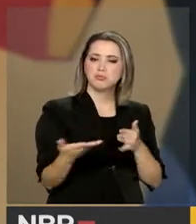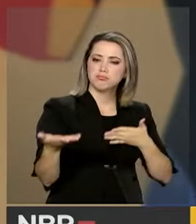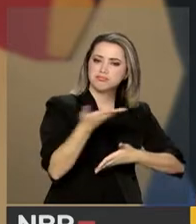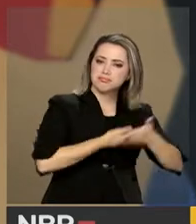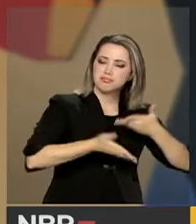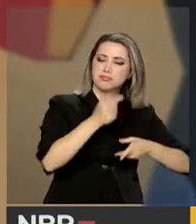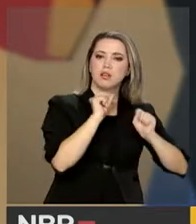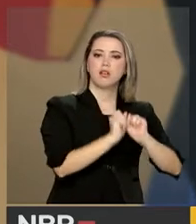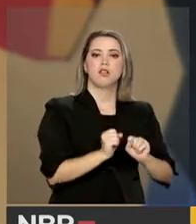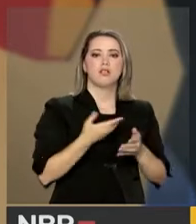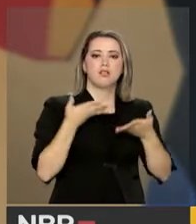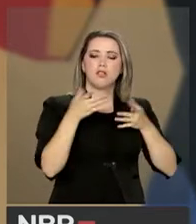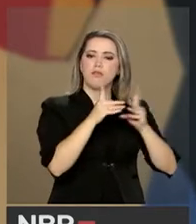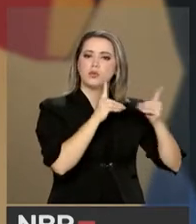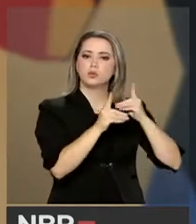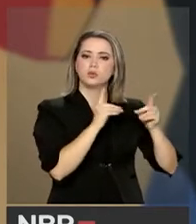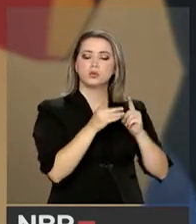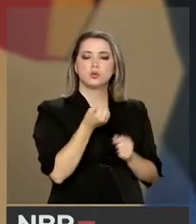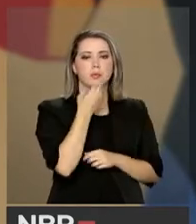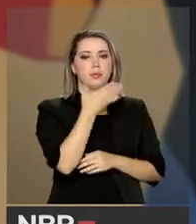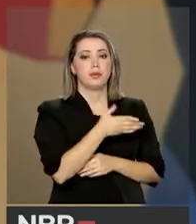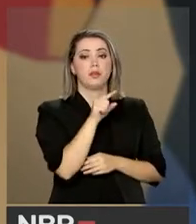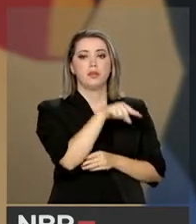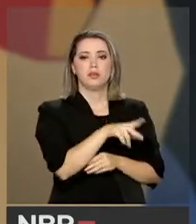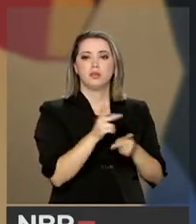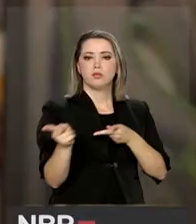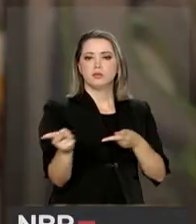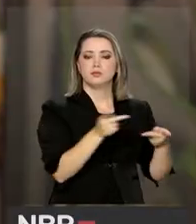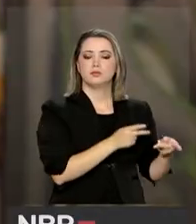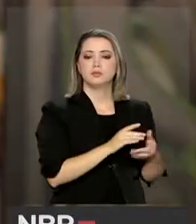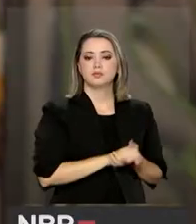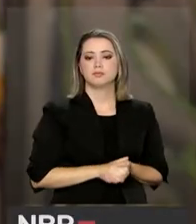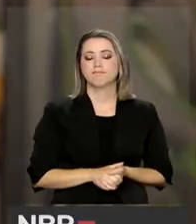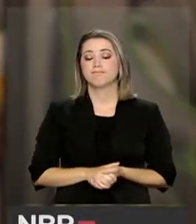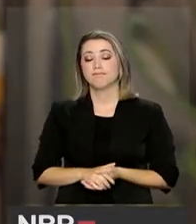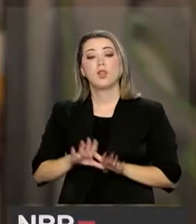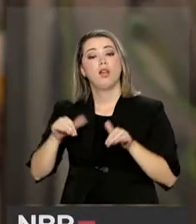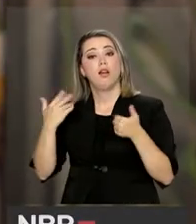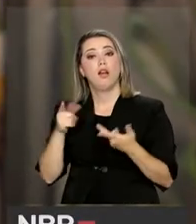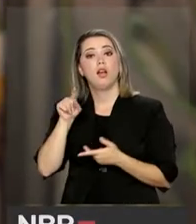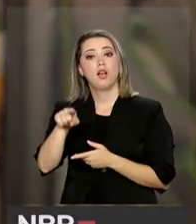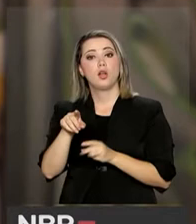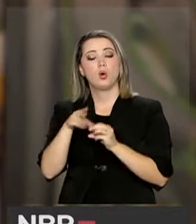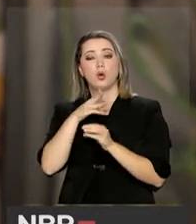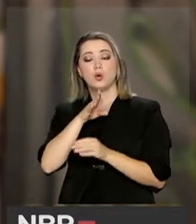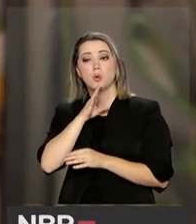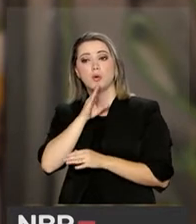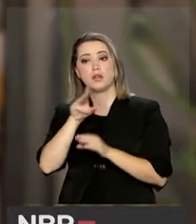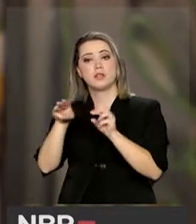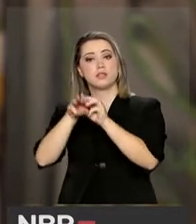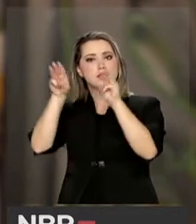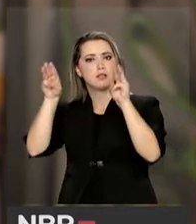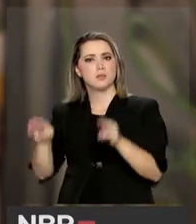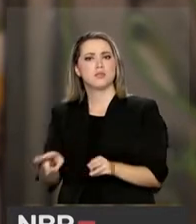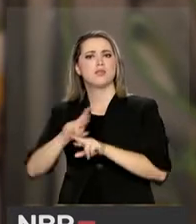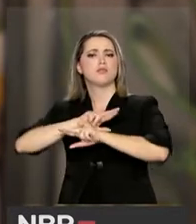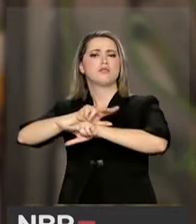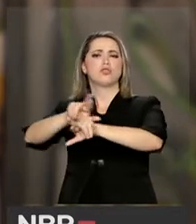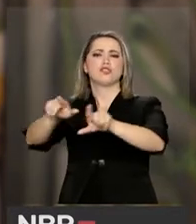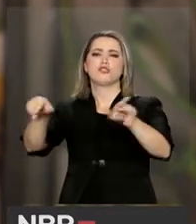dinâmicos e que vão dialogar bem com o visitante. Agora, essa série Conhecendo Museus tem dezenas